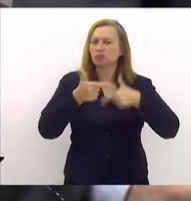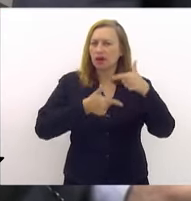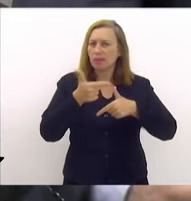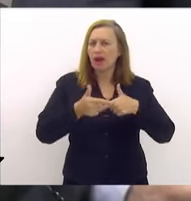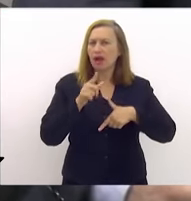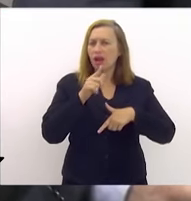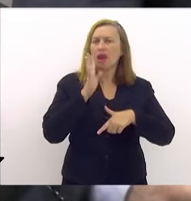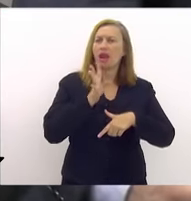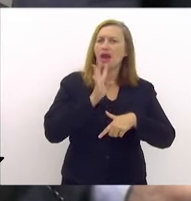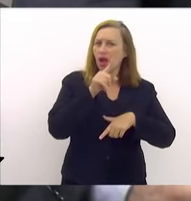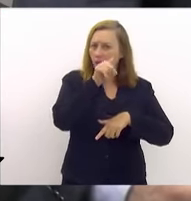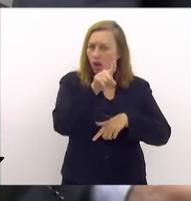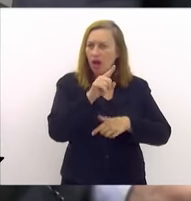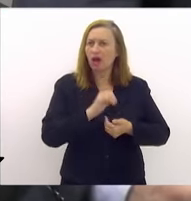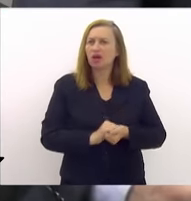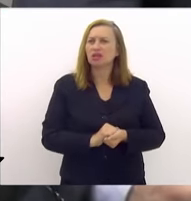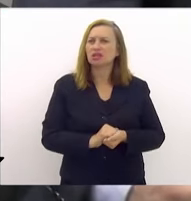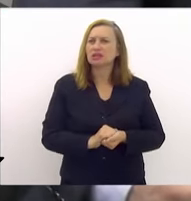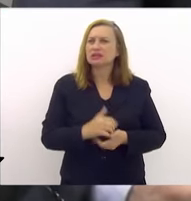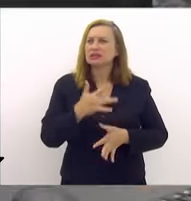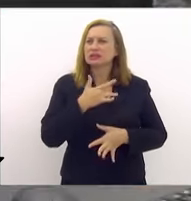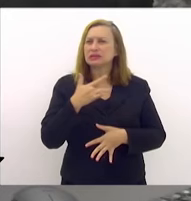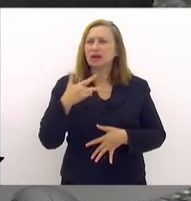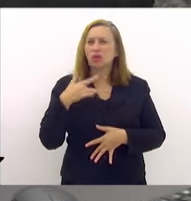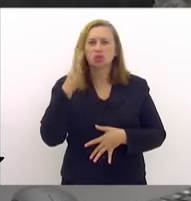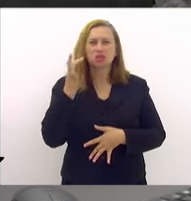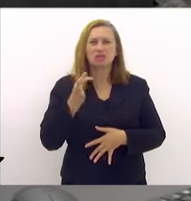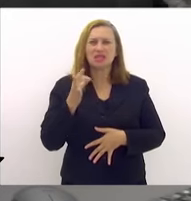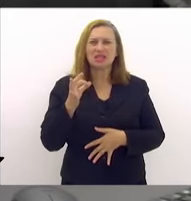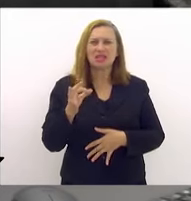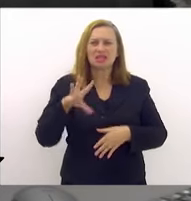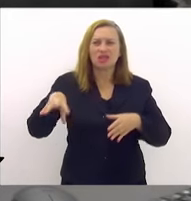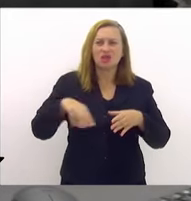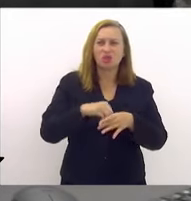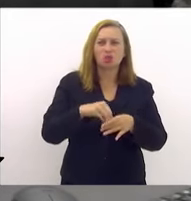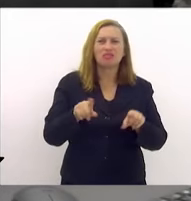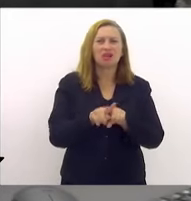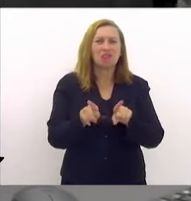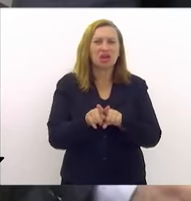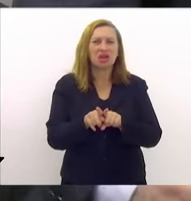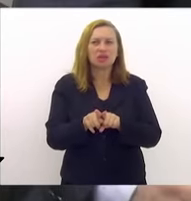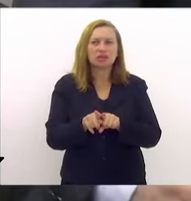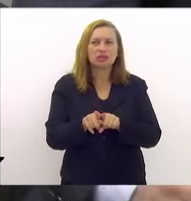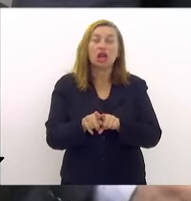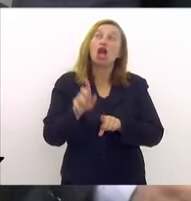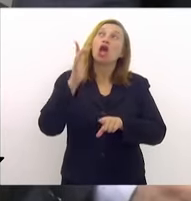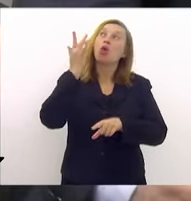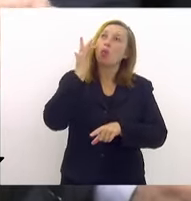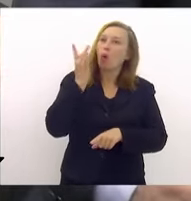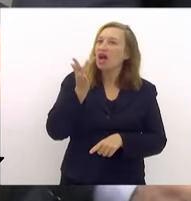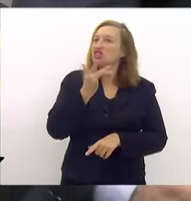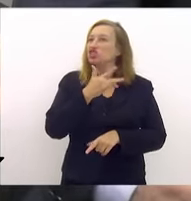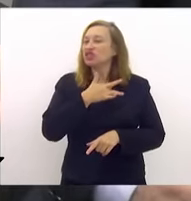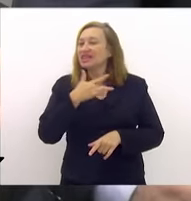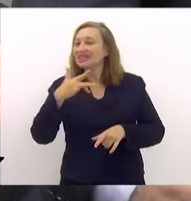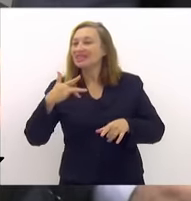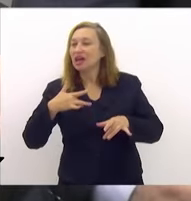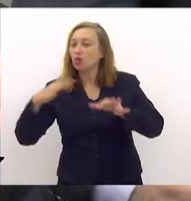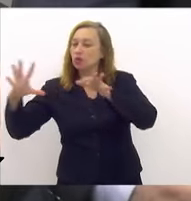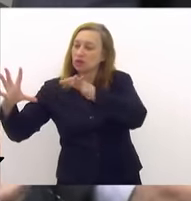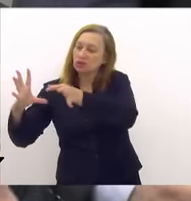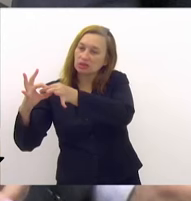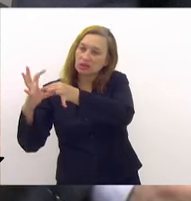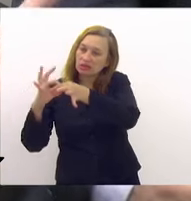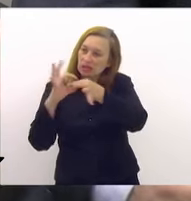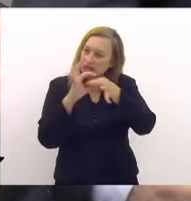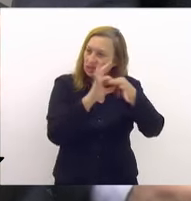né, nesse sentido. A gente não contemplou saúde, mas não sei se seria o caso também. Eu acho que a saúde, na linha da questão